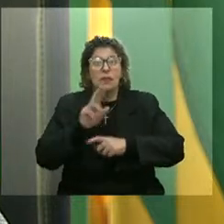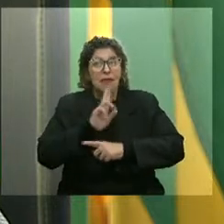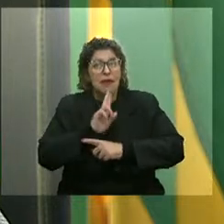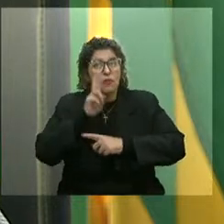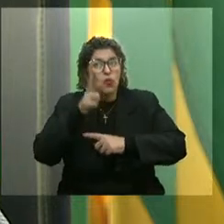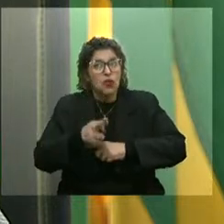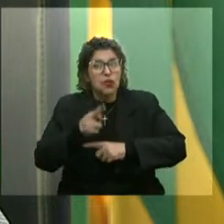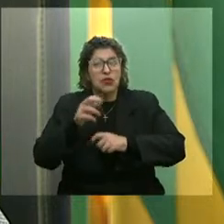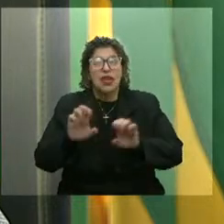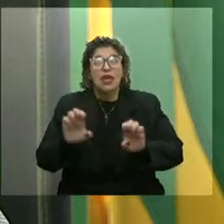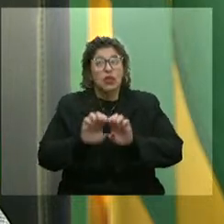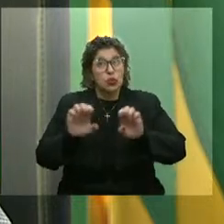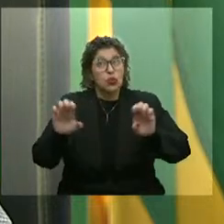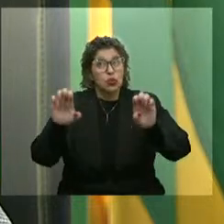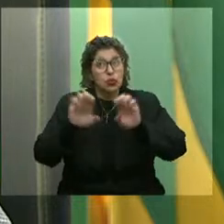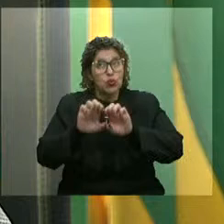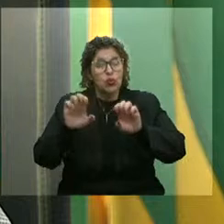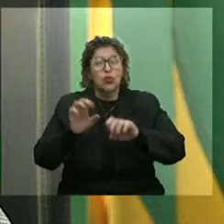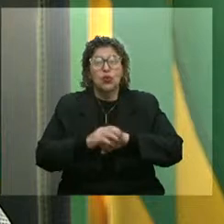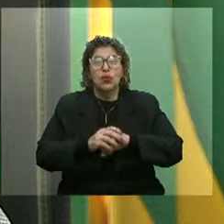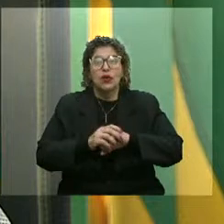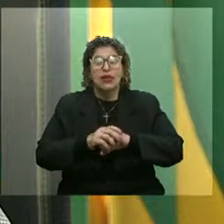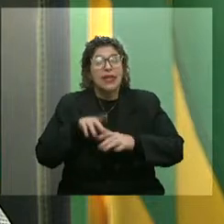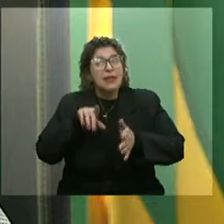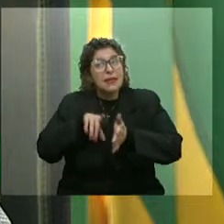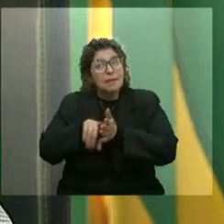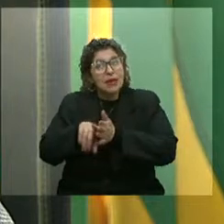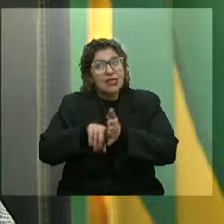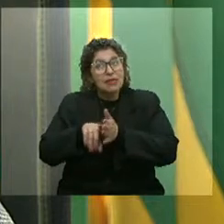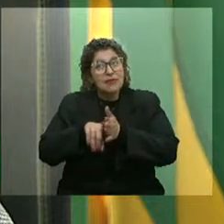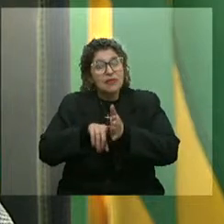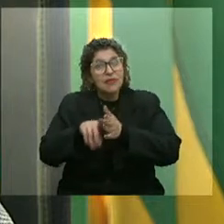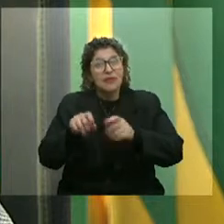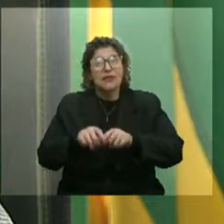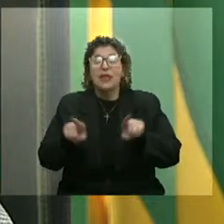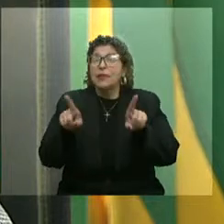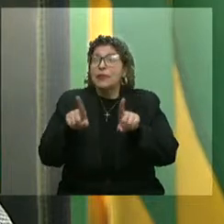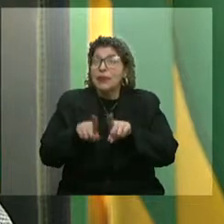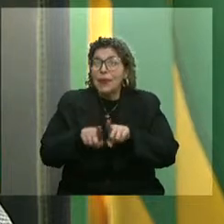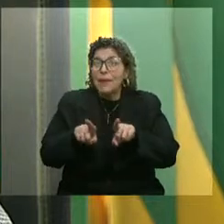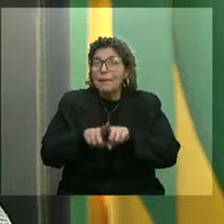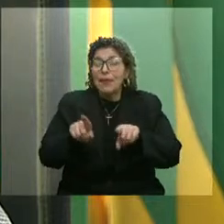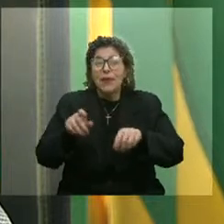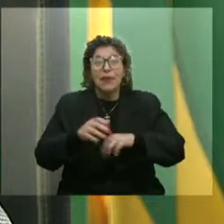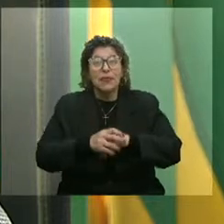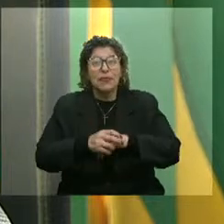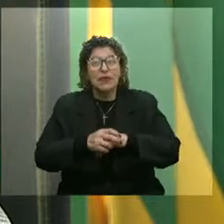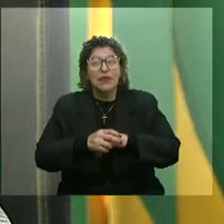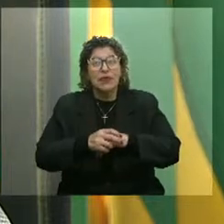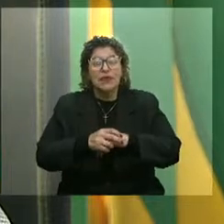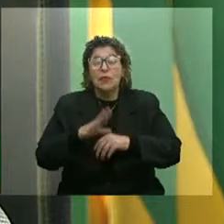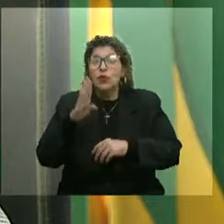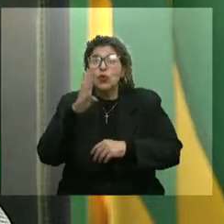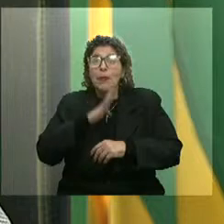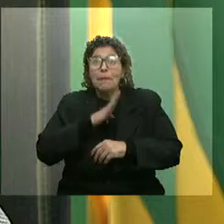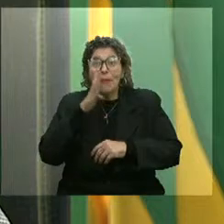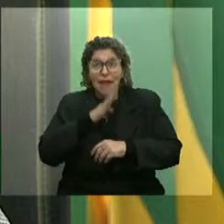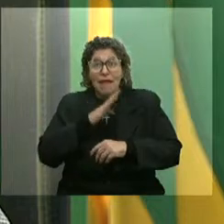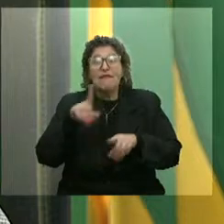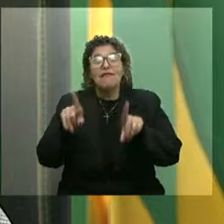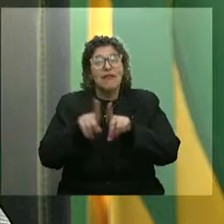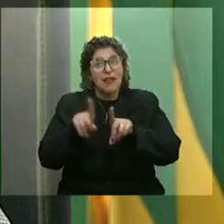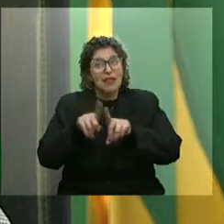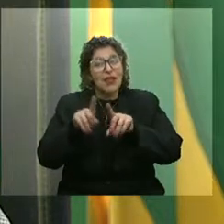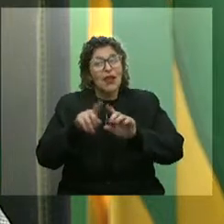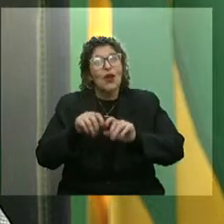estrutura, que foi também levantado na pesquisa. E, além disso, estamos, muito em breve, lançando um